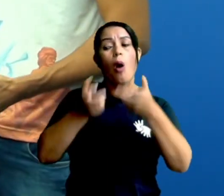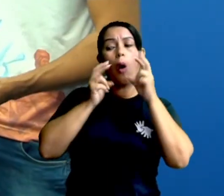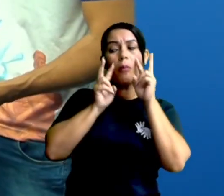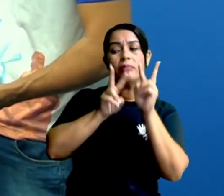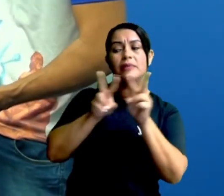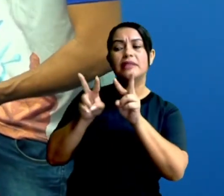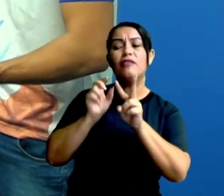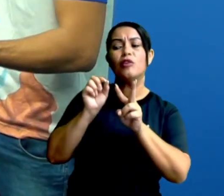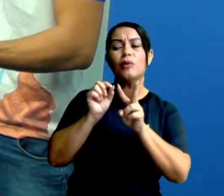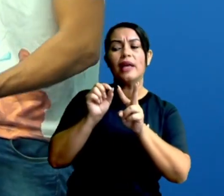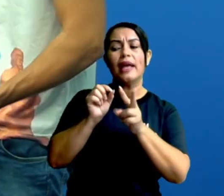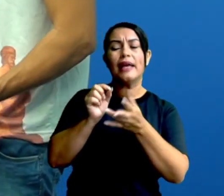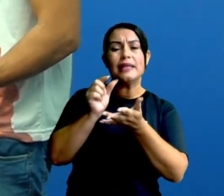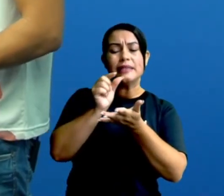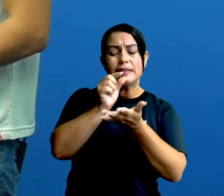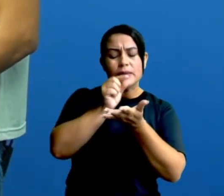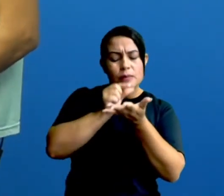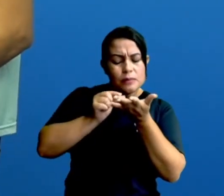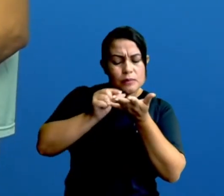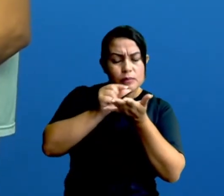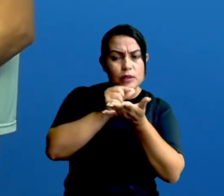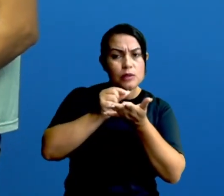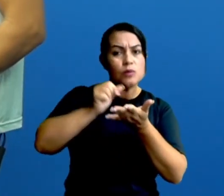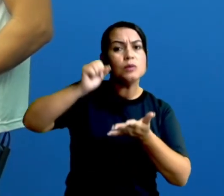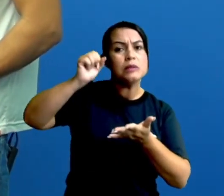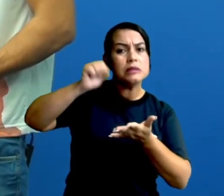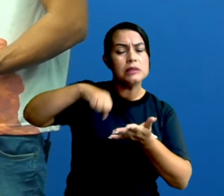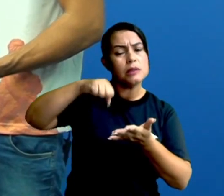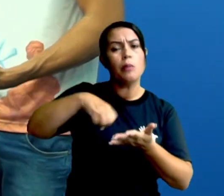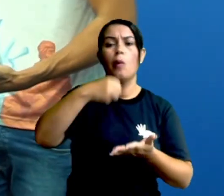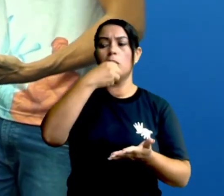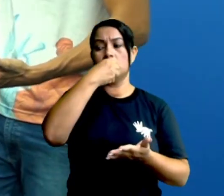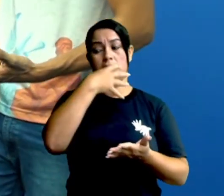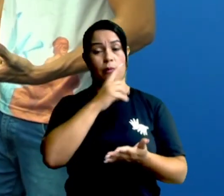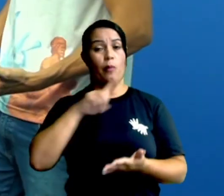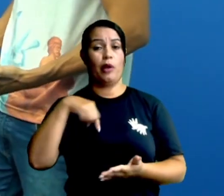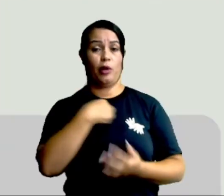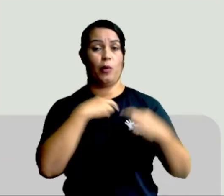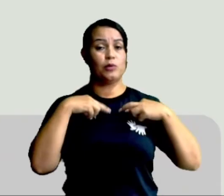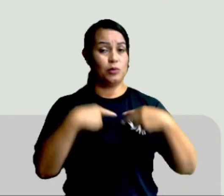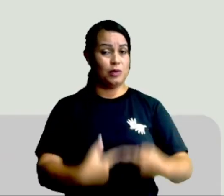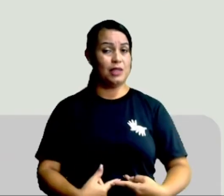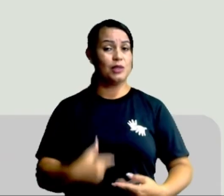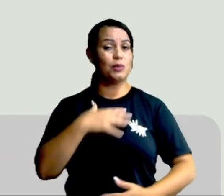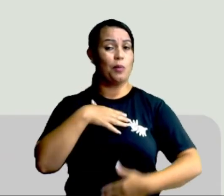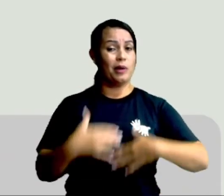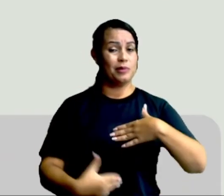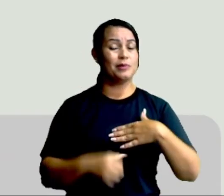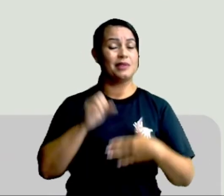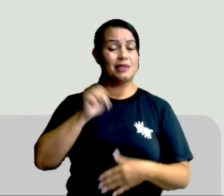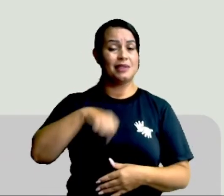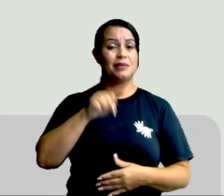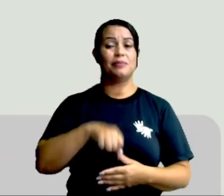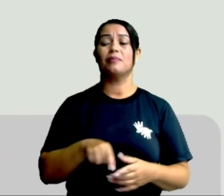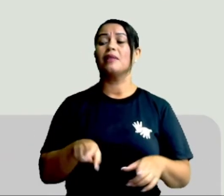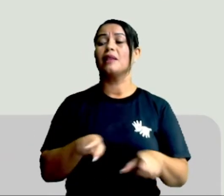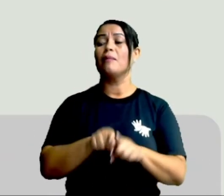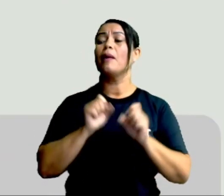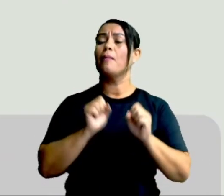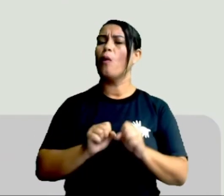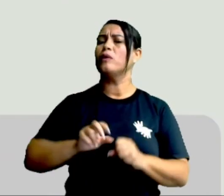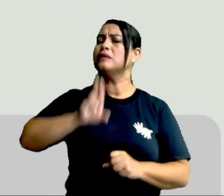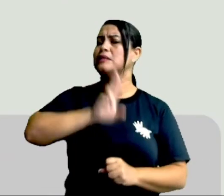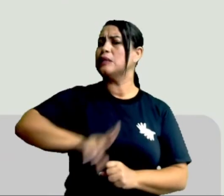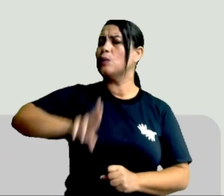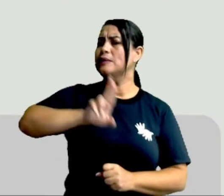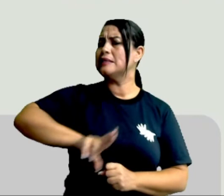que esses micro-organismos, sim, eles podem ser benéficos a nós seres humanos. E além disso, eles podem ser utilizados